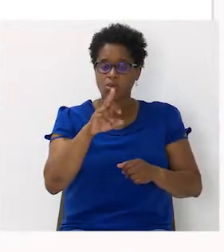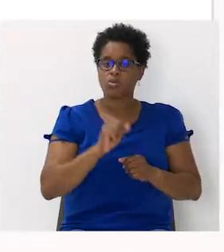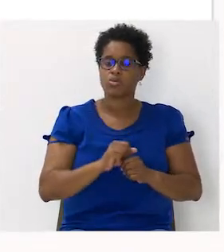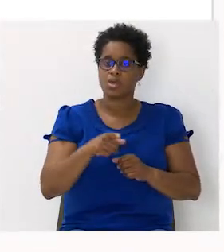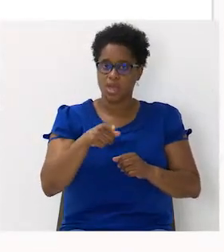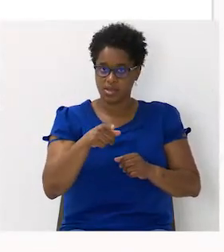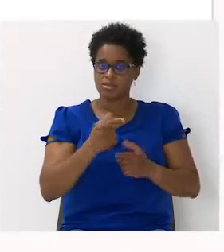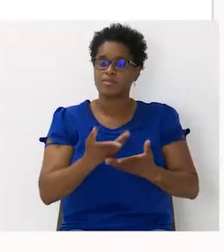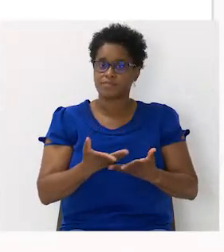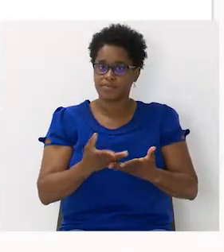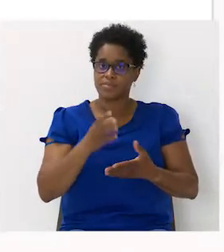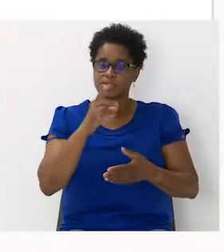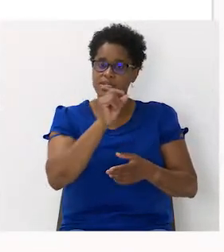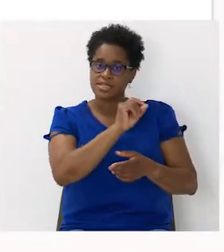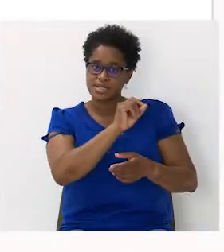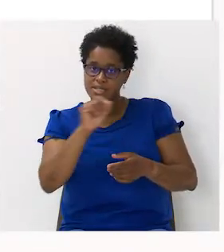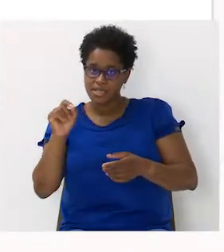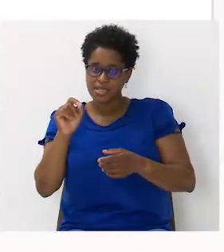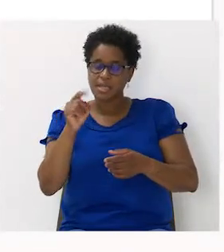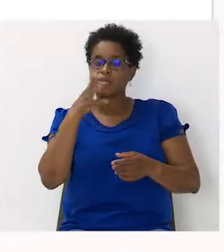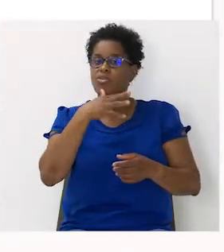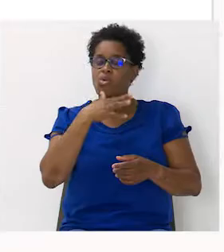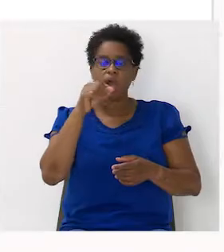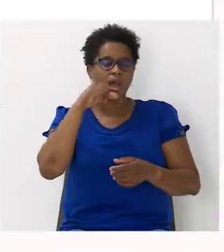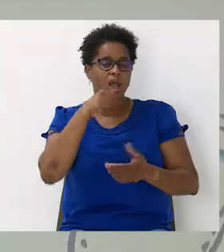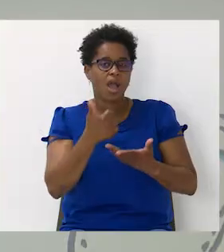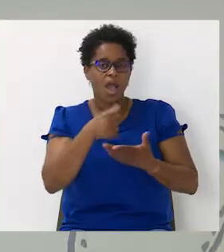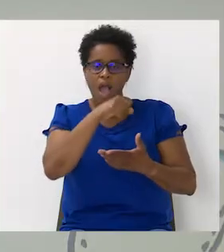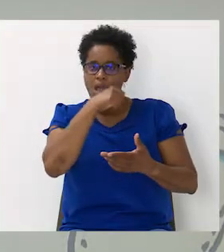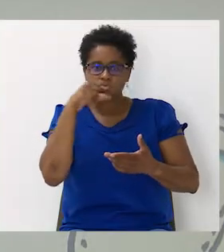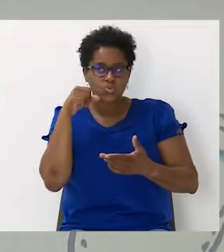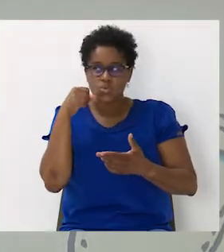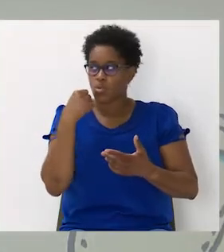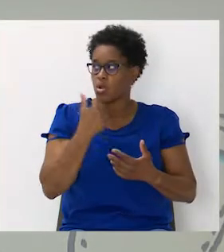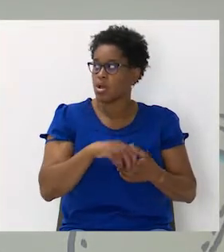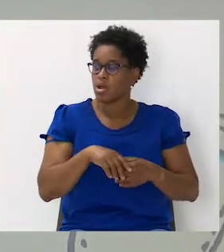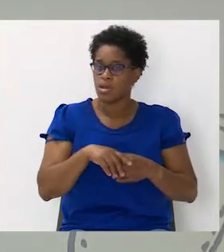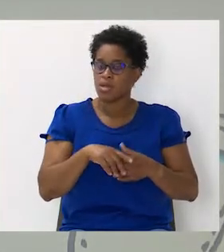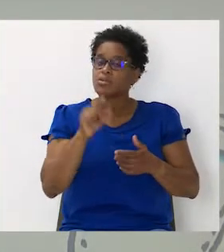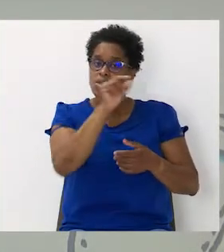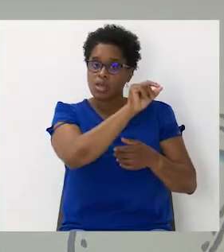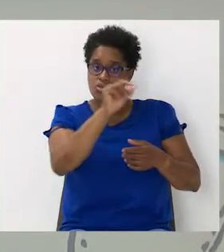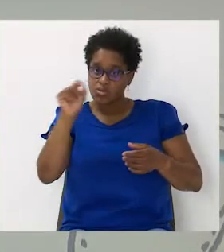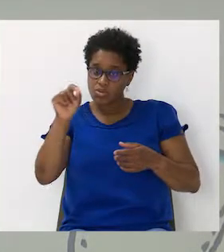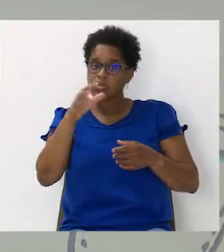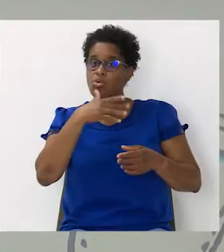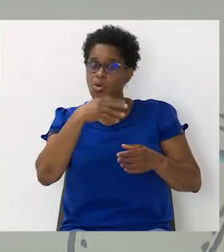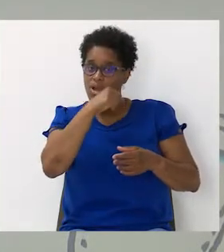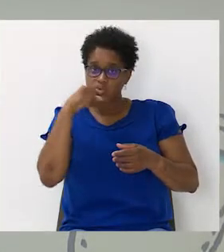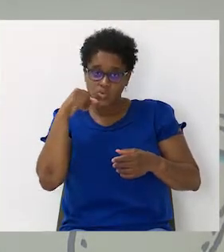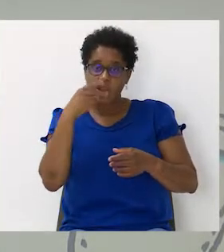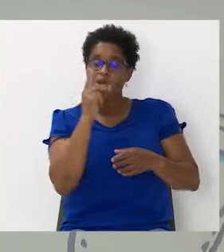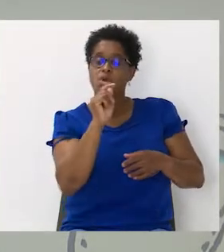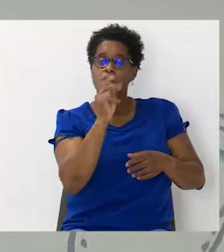é essa setinha de cor azul. Por que eu tinha dito anteriormente que tem um